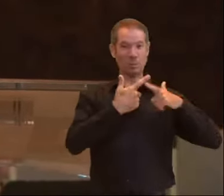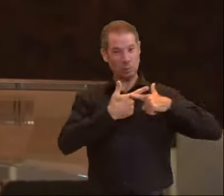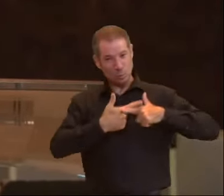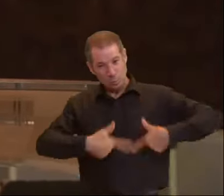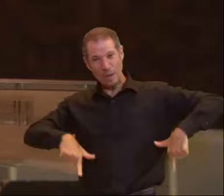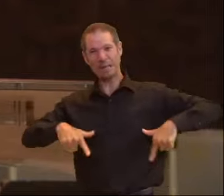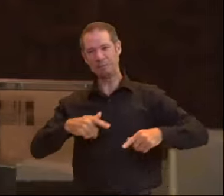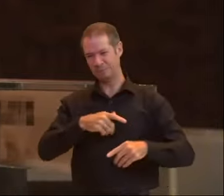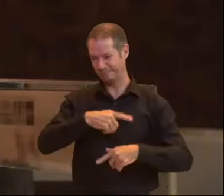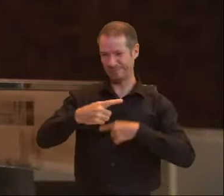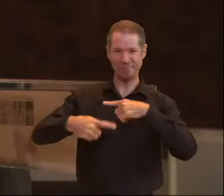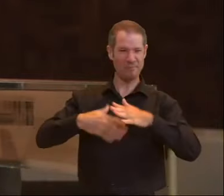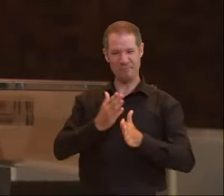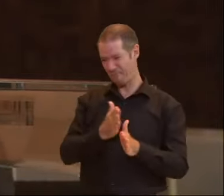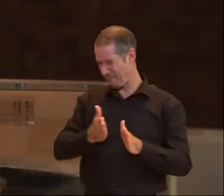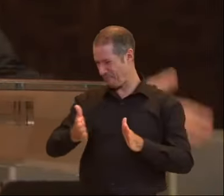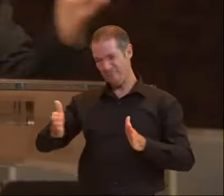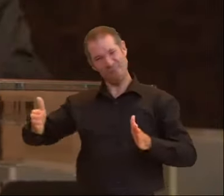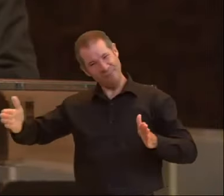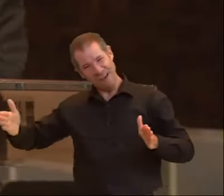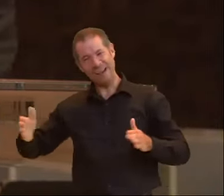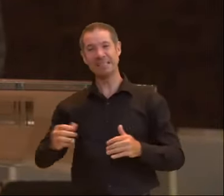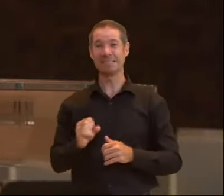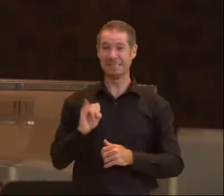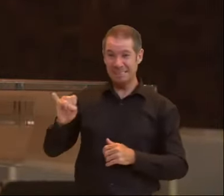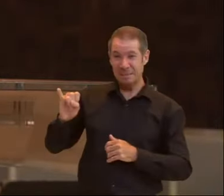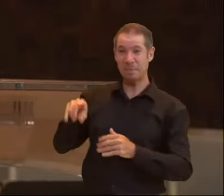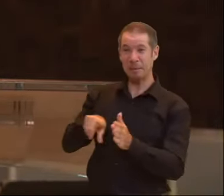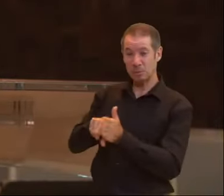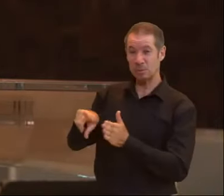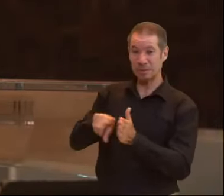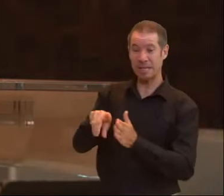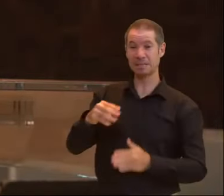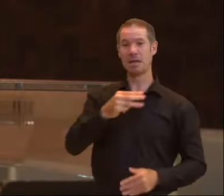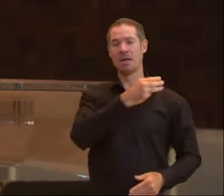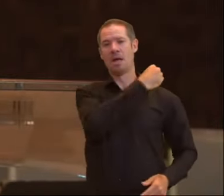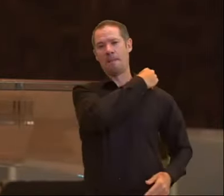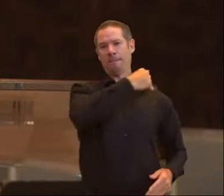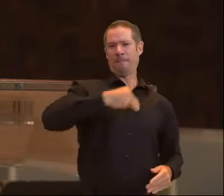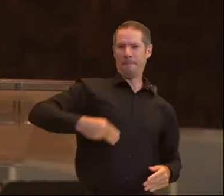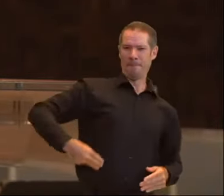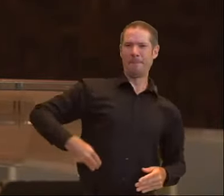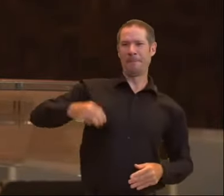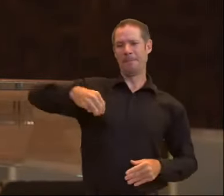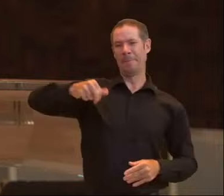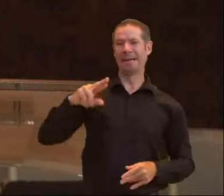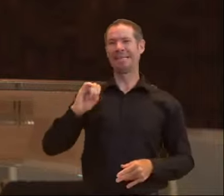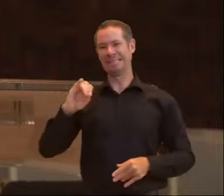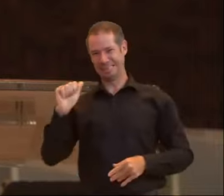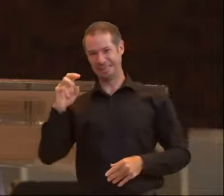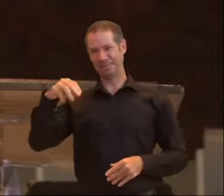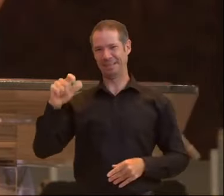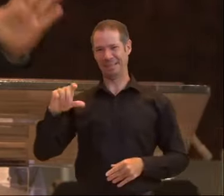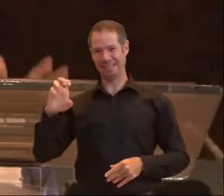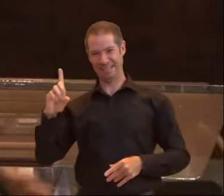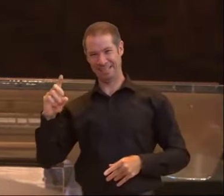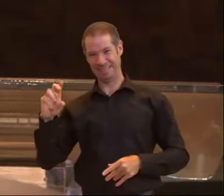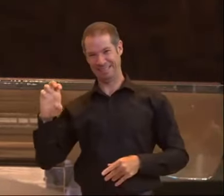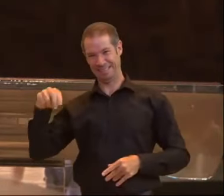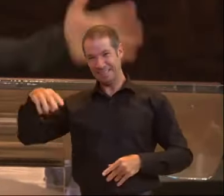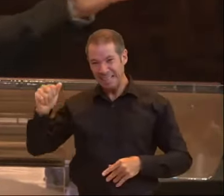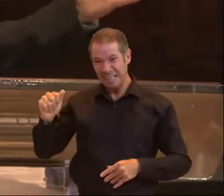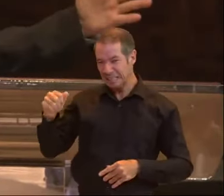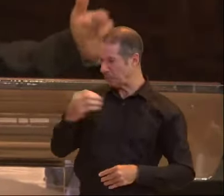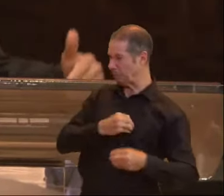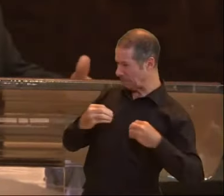aí afora vai. Se perguntasse a Maria Madalena: Maria Madalena, como é que foi isso? Aquele homem é um